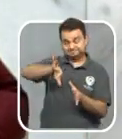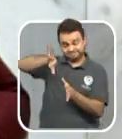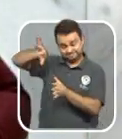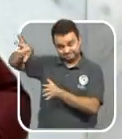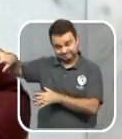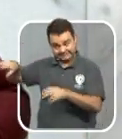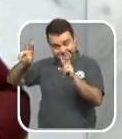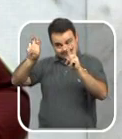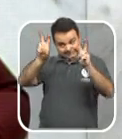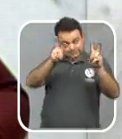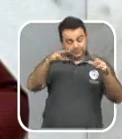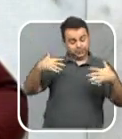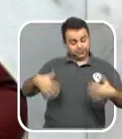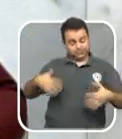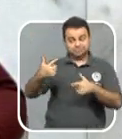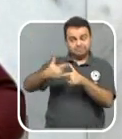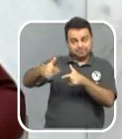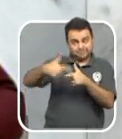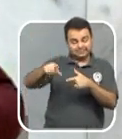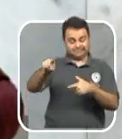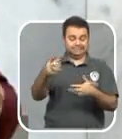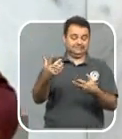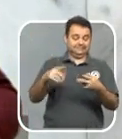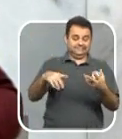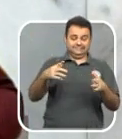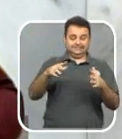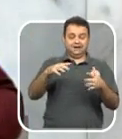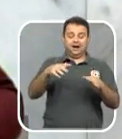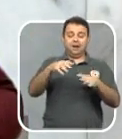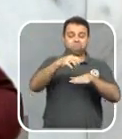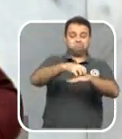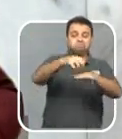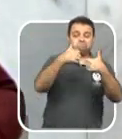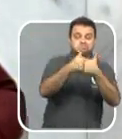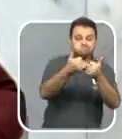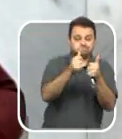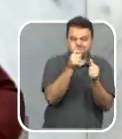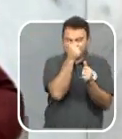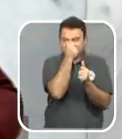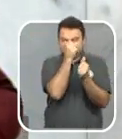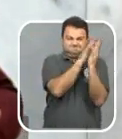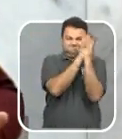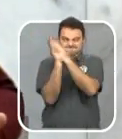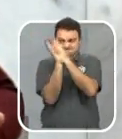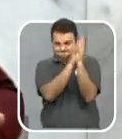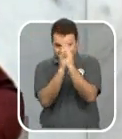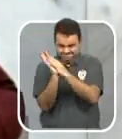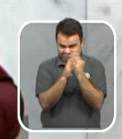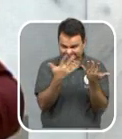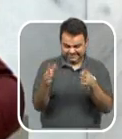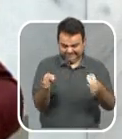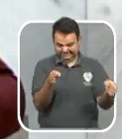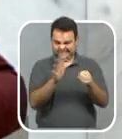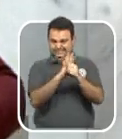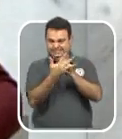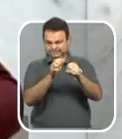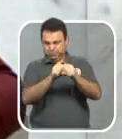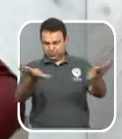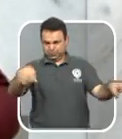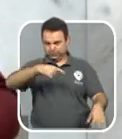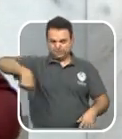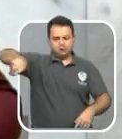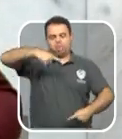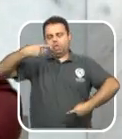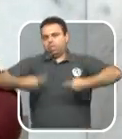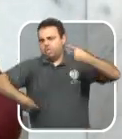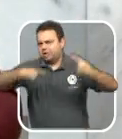aos temas polêmicos um pouquinho, o senhor falou da questão dos transportes, da superlotação. Na época da pandemia, essa foi uma questão